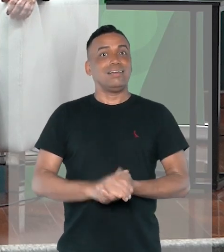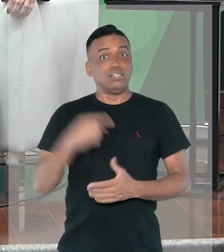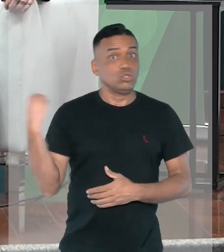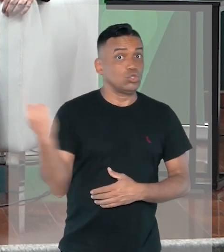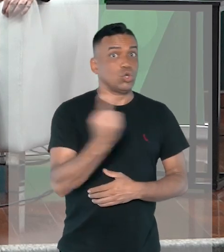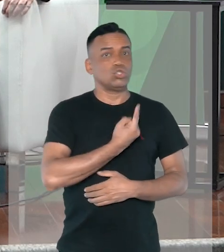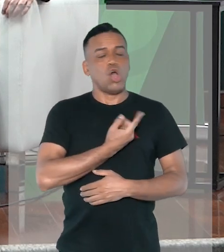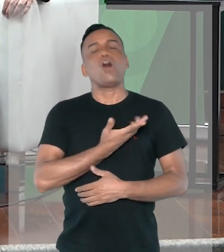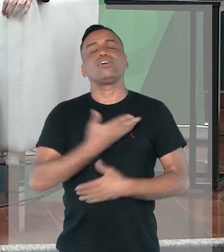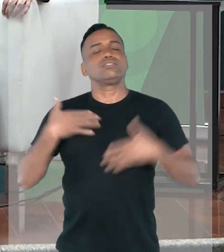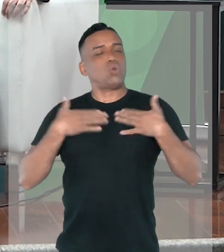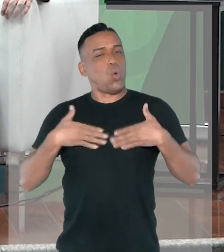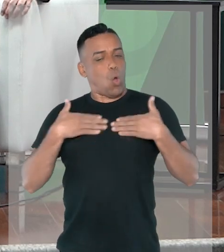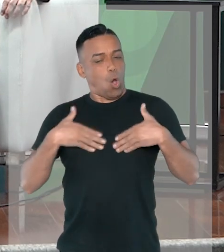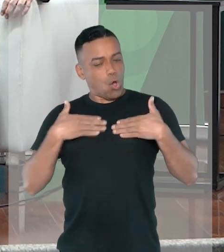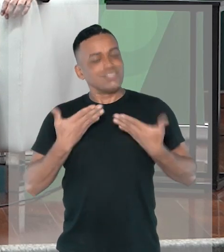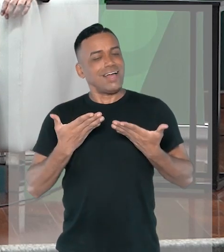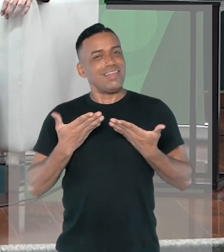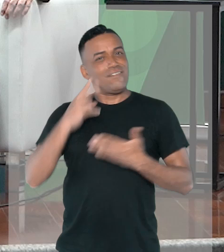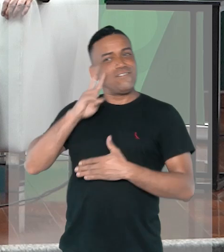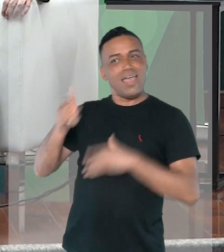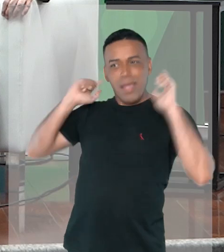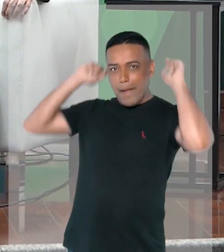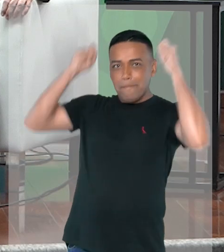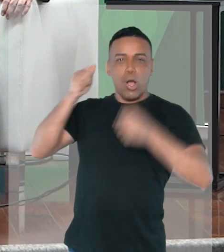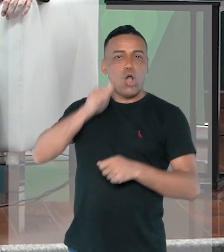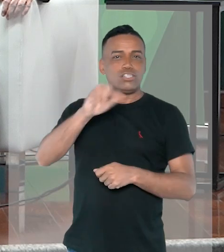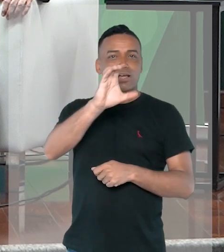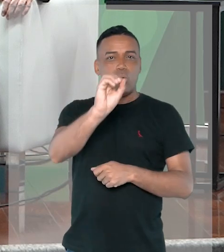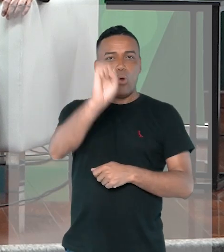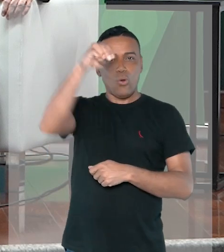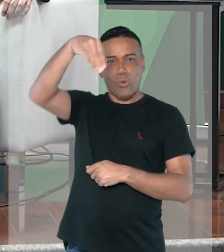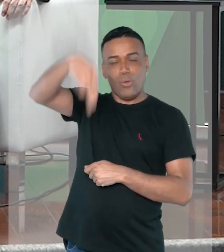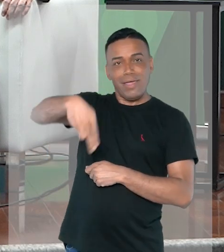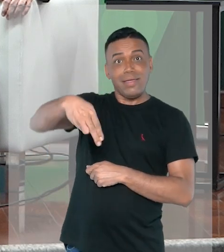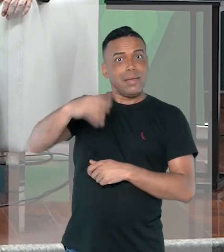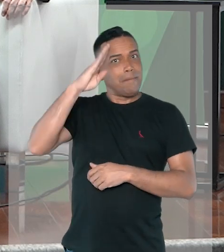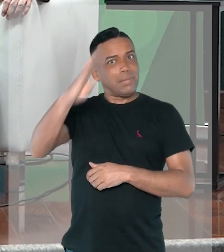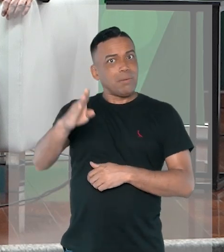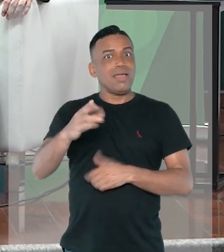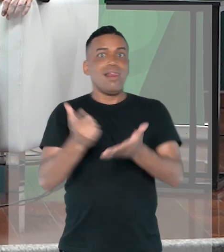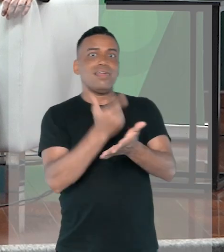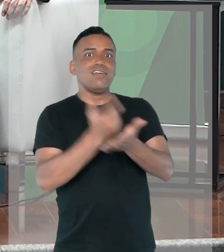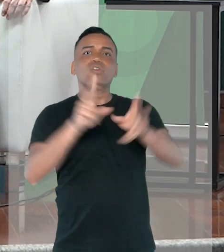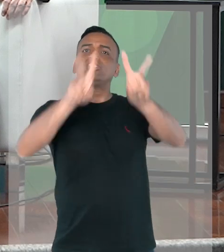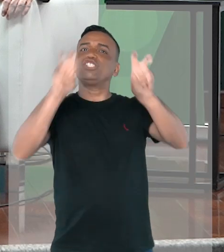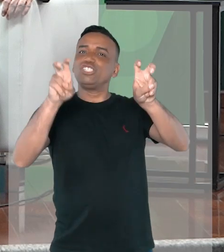monja budista Monja Coen. Ela é uma mulher branca e calva e veste um manto